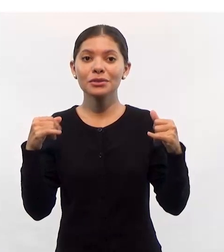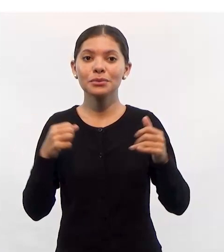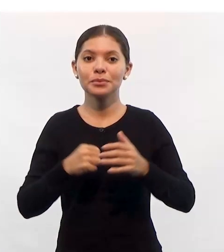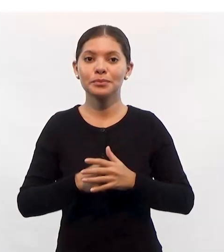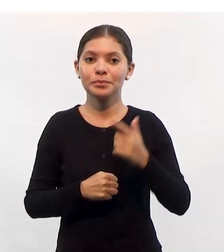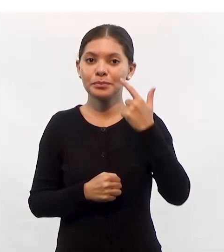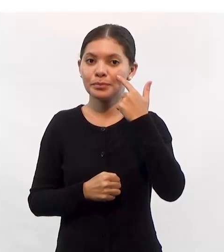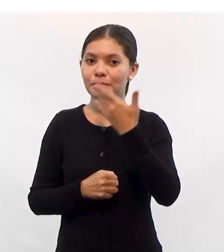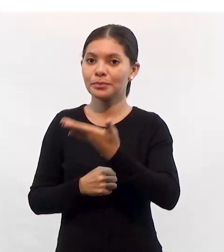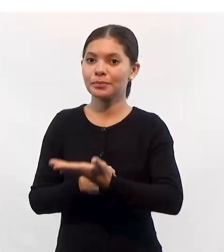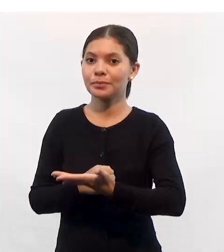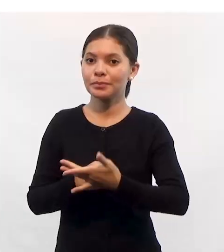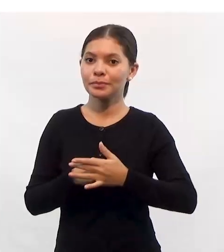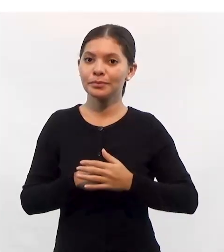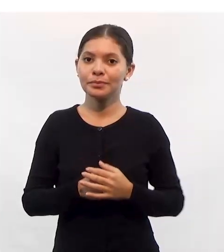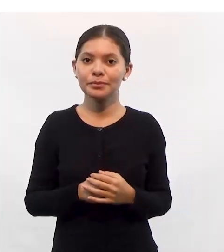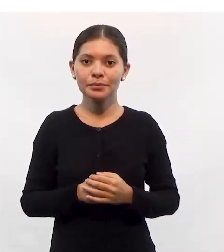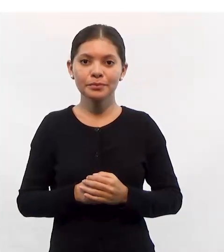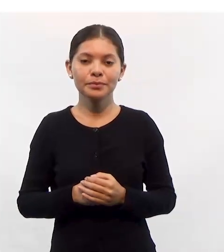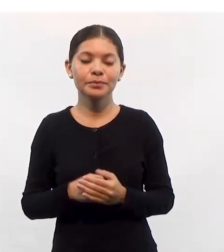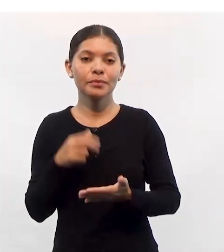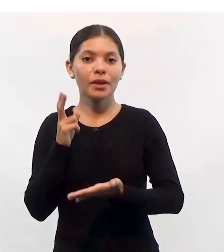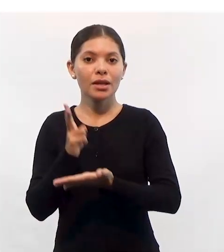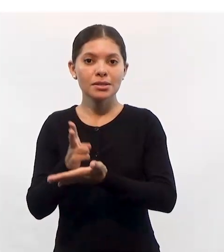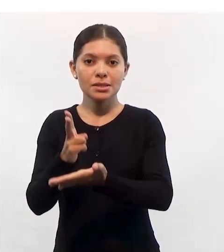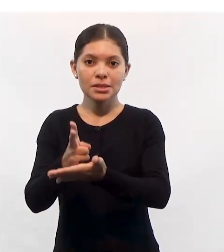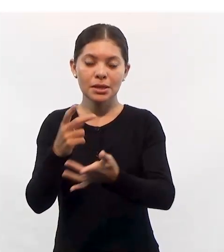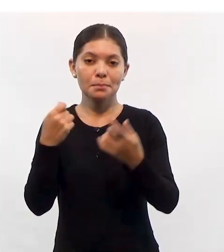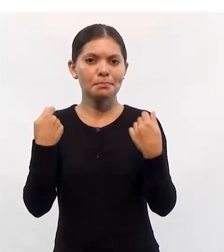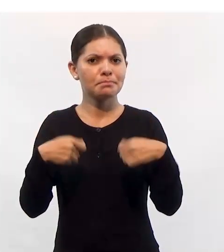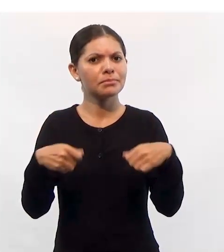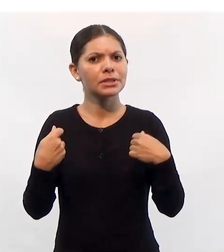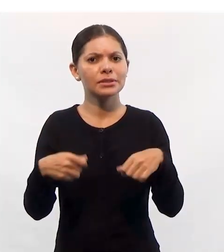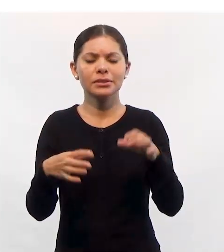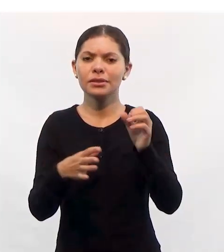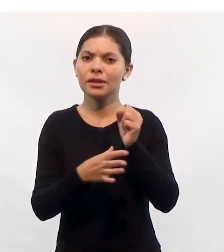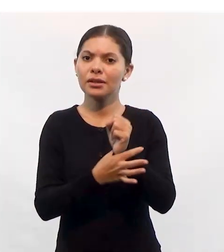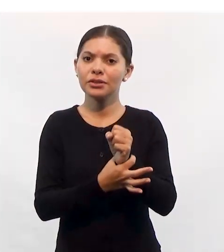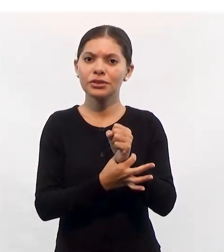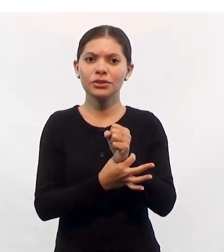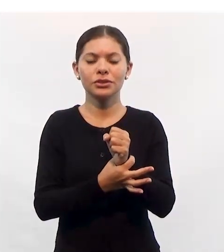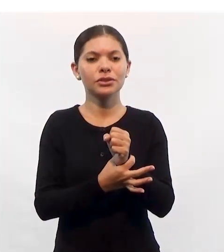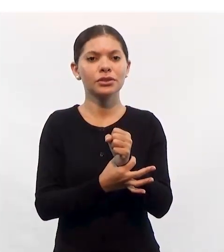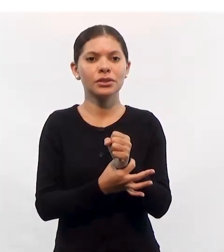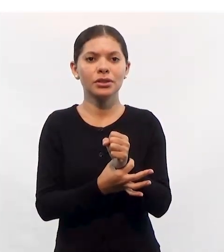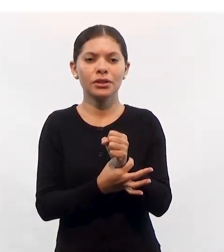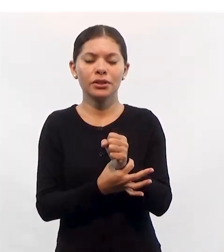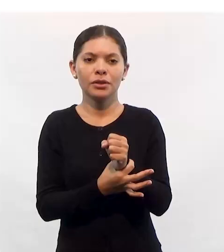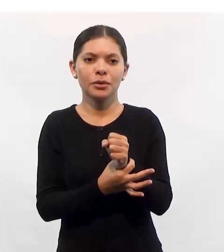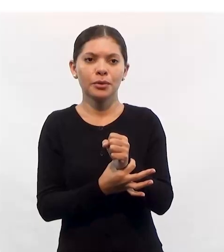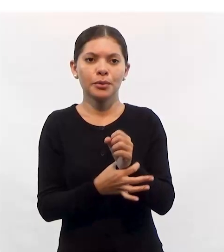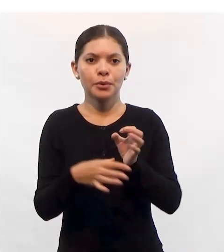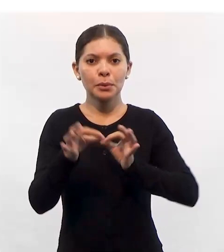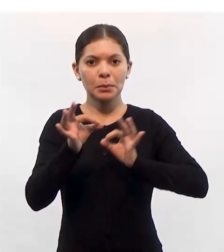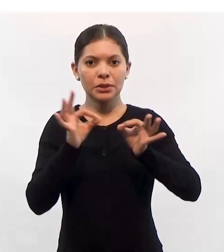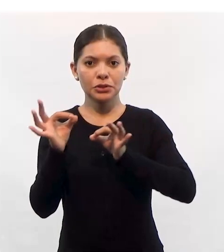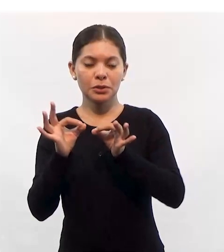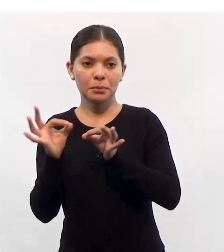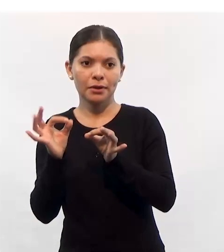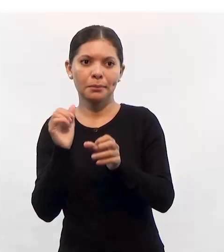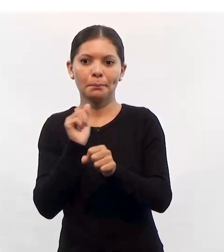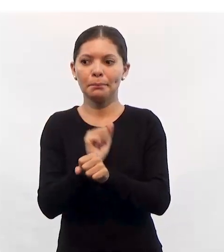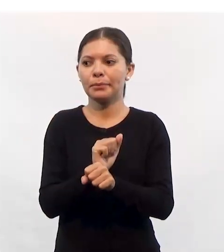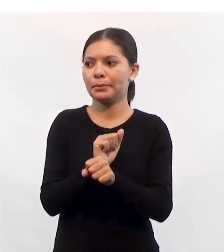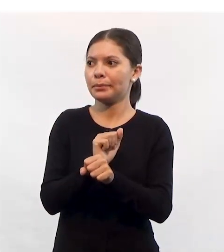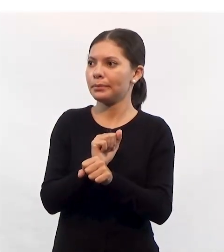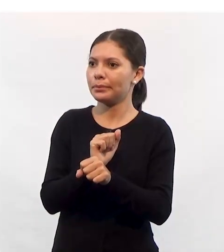agir sempre precisa a empresa precisa sempre garantir que as ações estão acontecendo que o planejamento não está